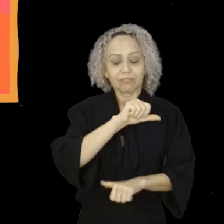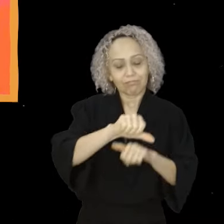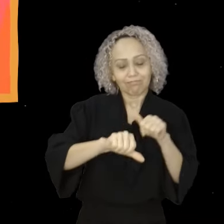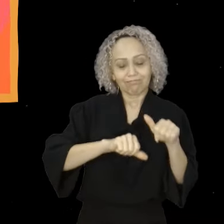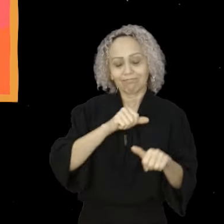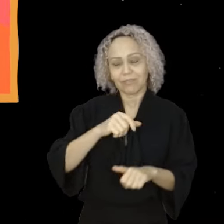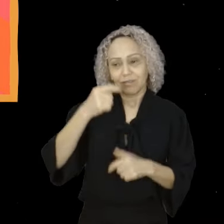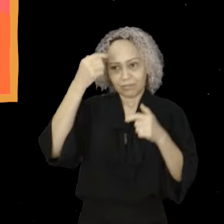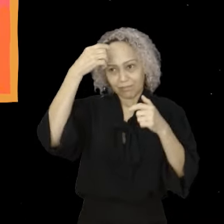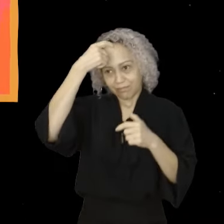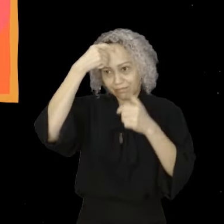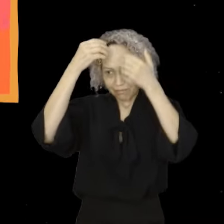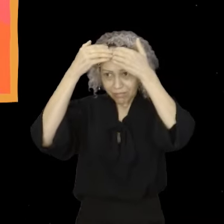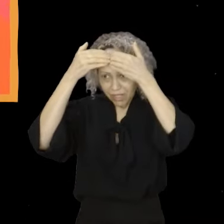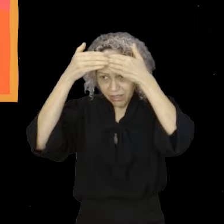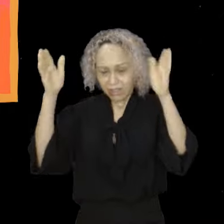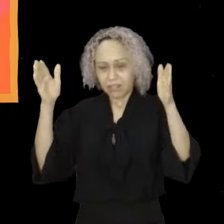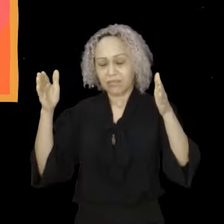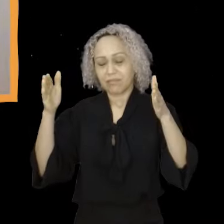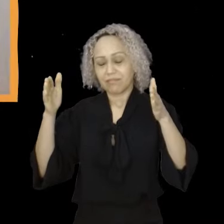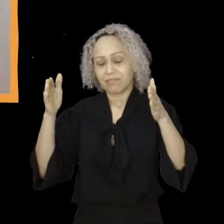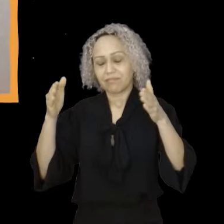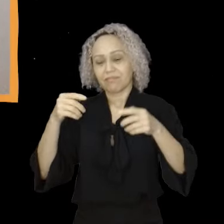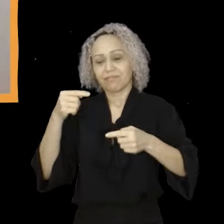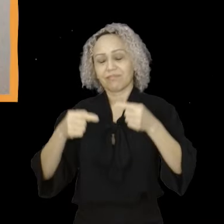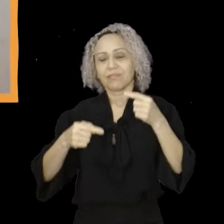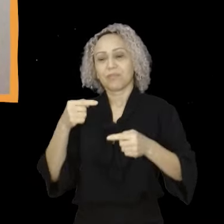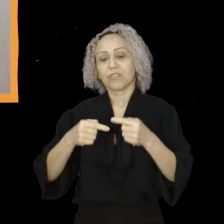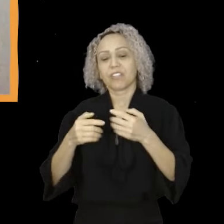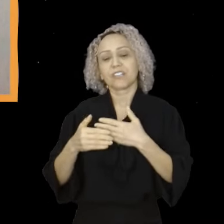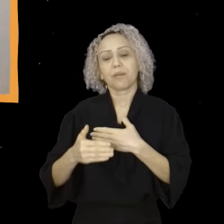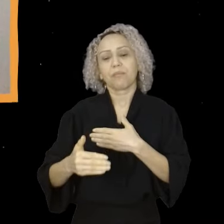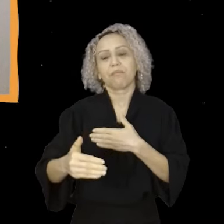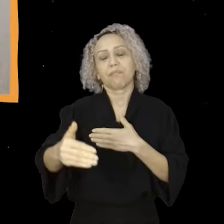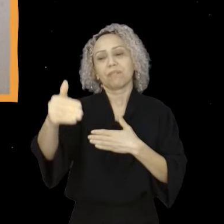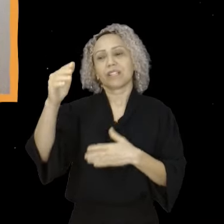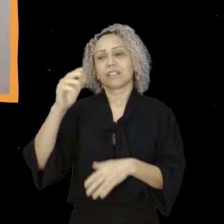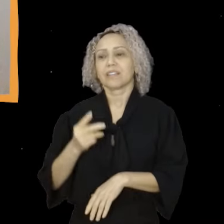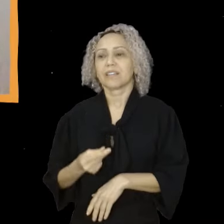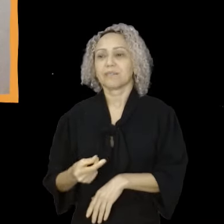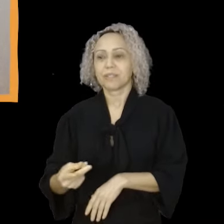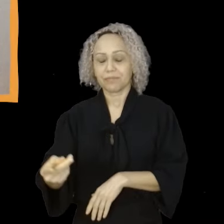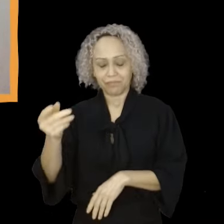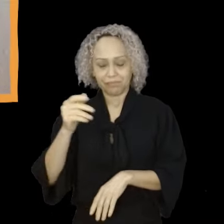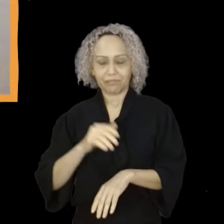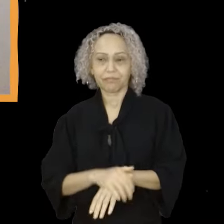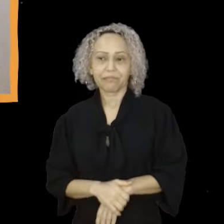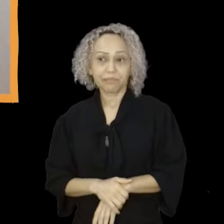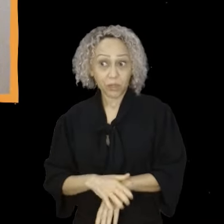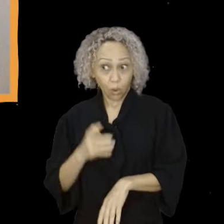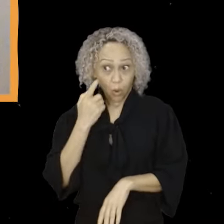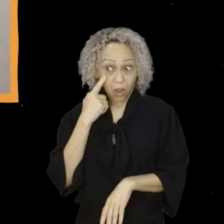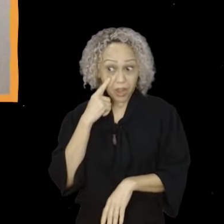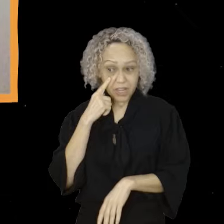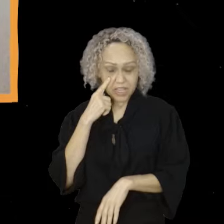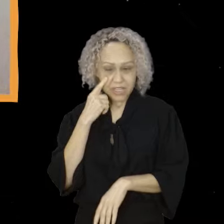entendimento sobre política pra sempre. E Duda, sabe quem gravou um recadinho especialmente pra você pra falar dessa